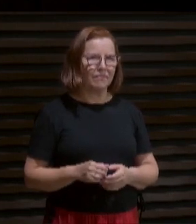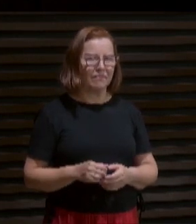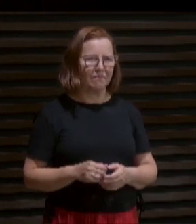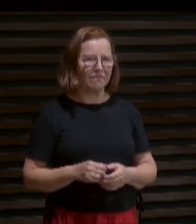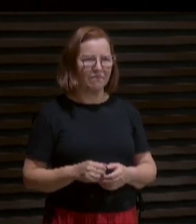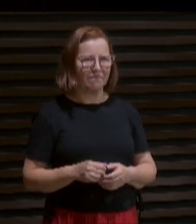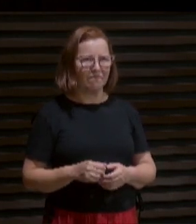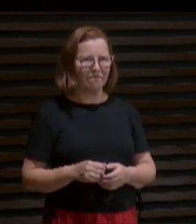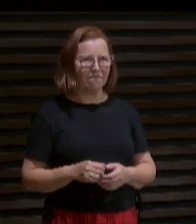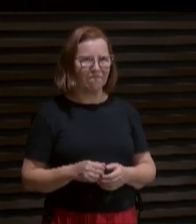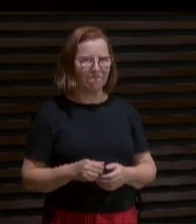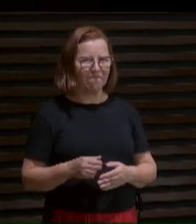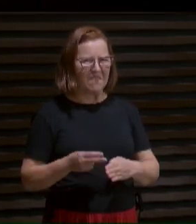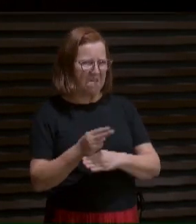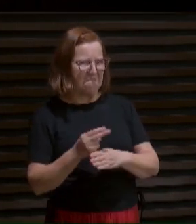mulherengo, puteiro.